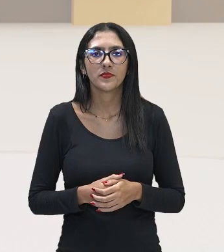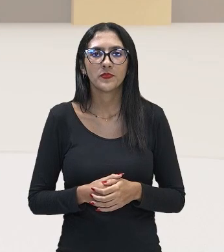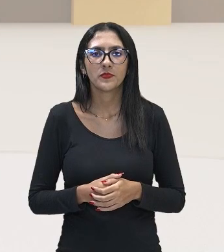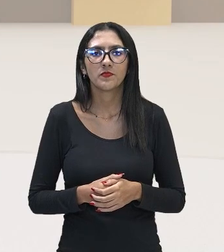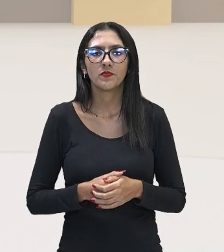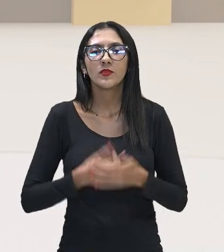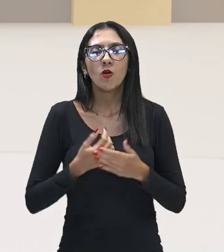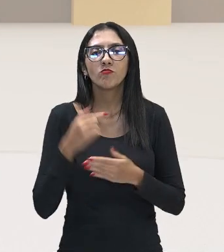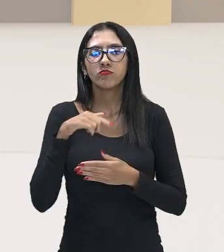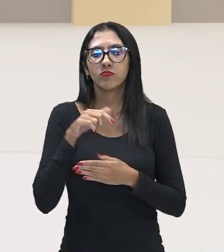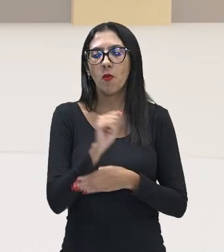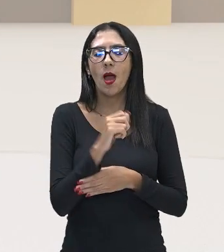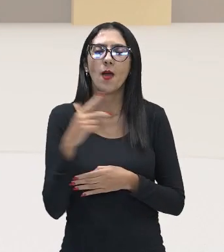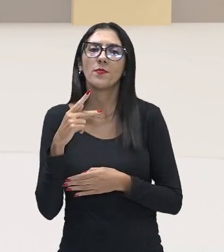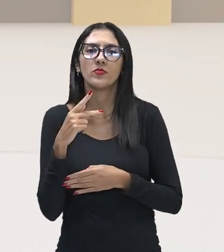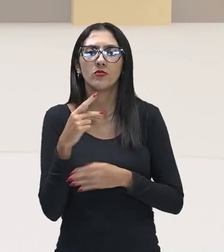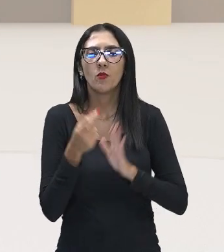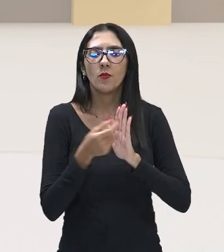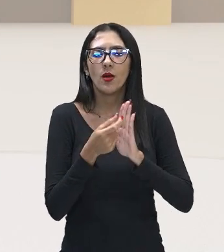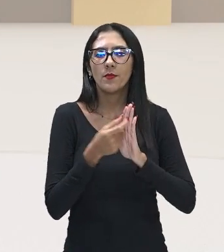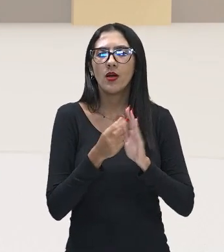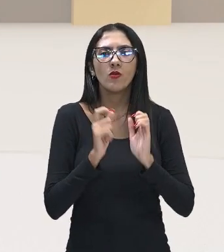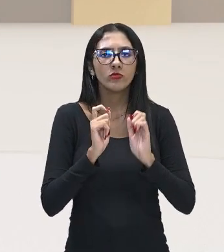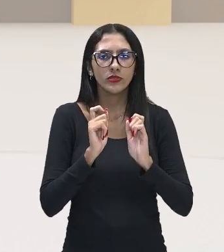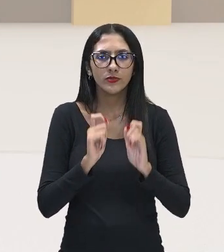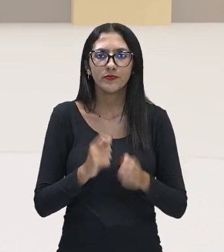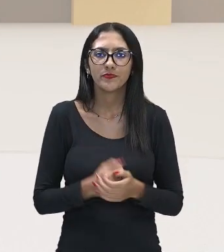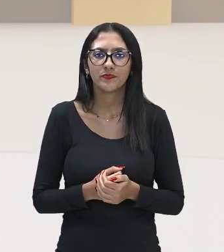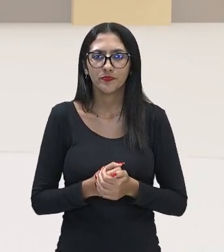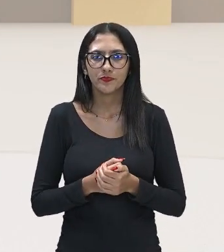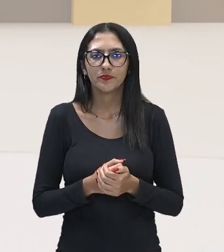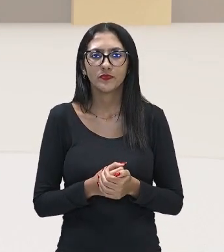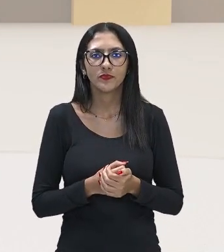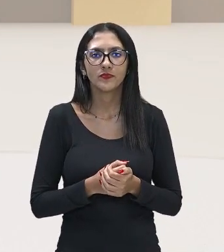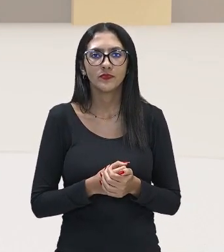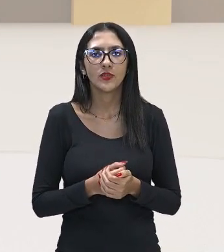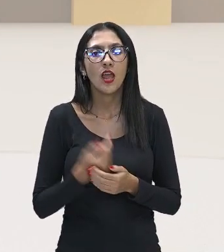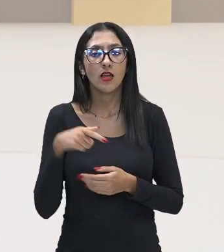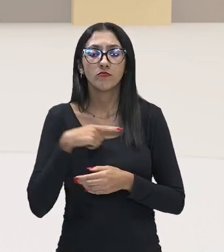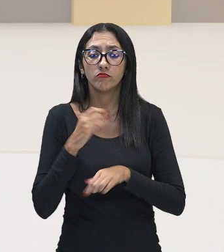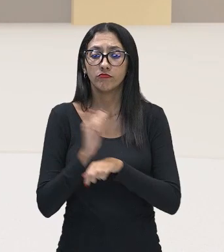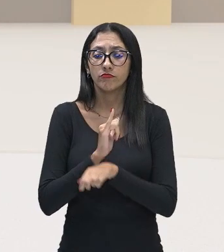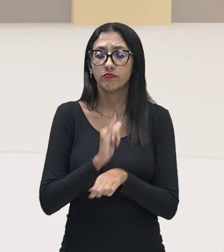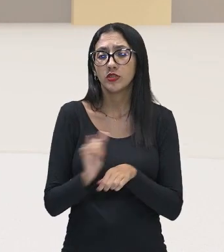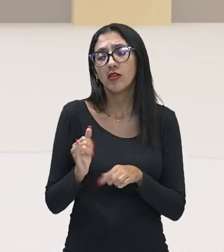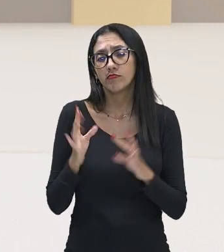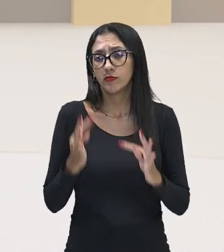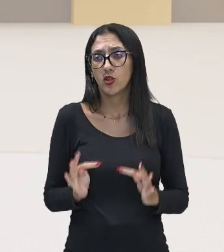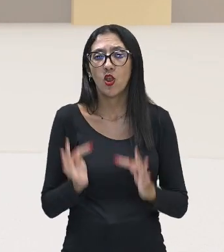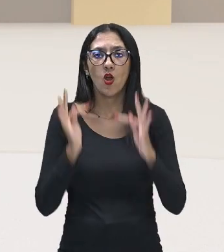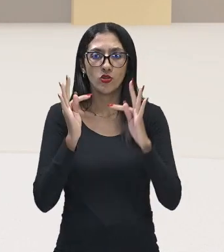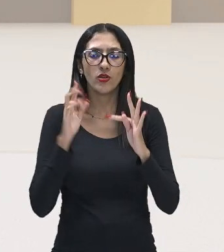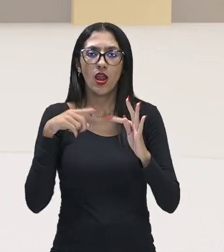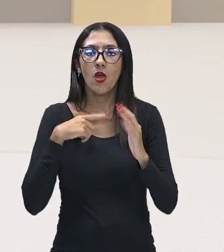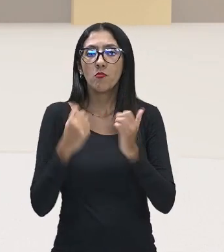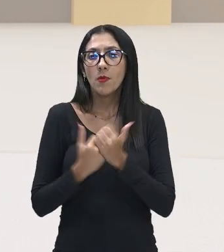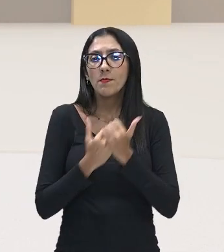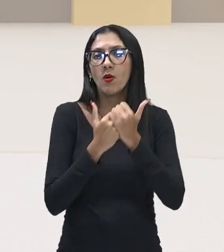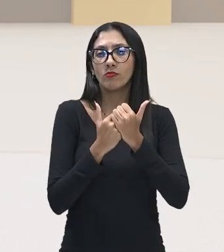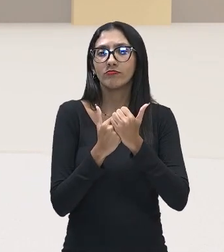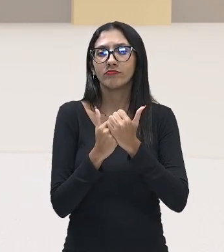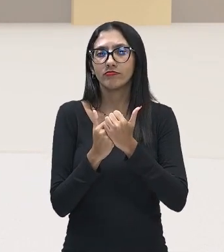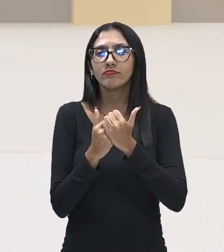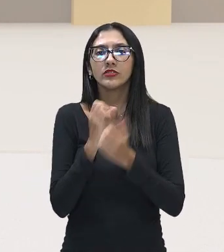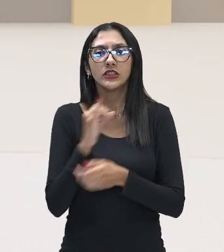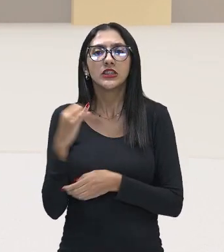controle financeiro, né, o que é? Um app de controle financeiro é um recurso tecnológico que serve de suporte para aqueles